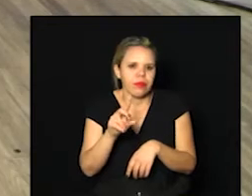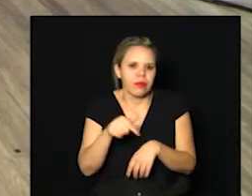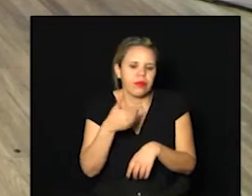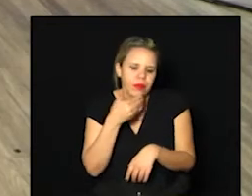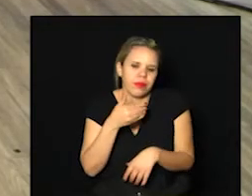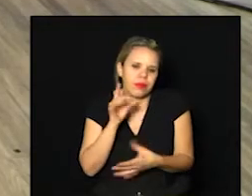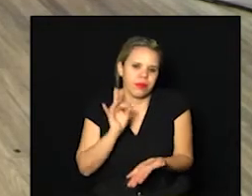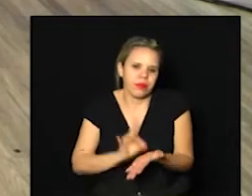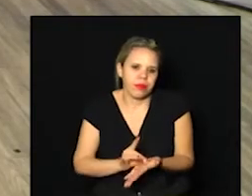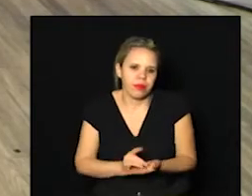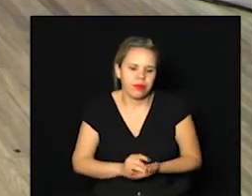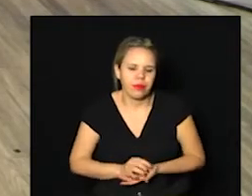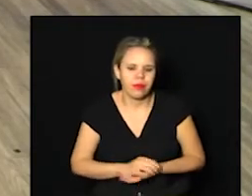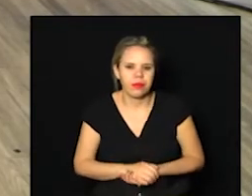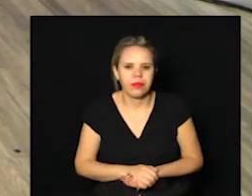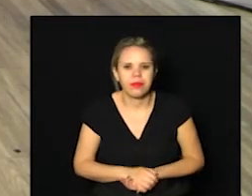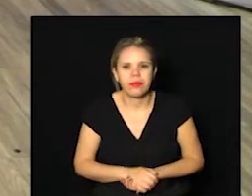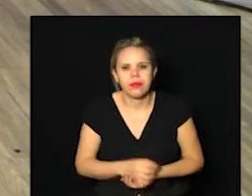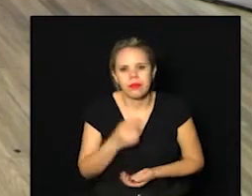sobremesa.